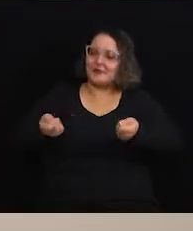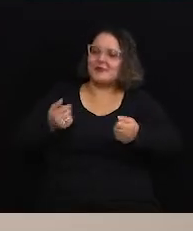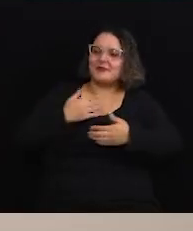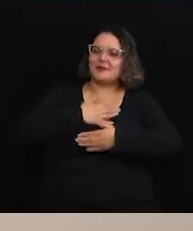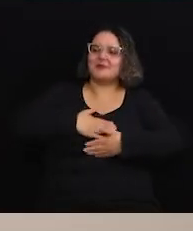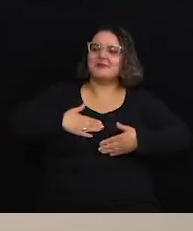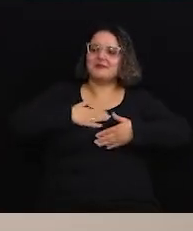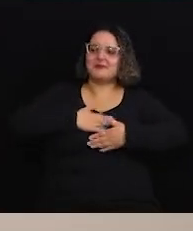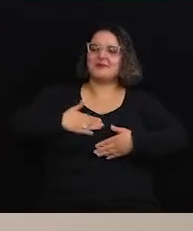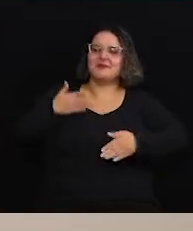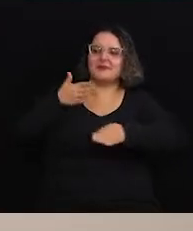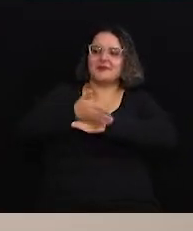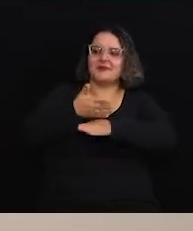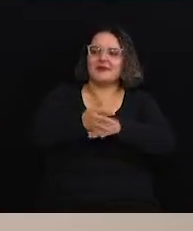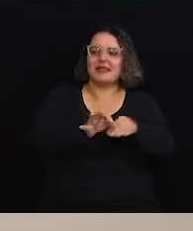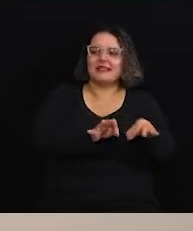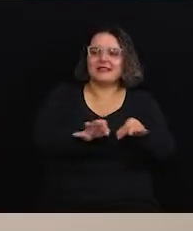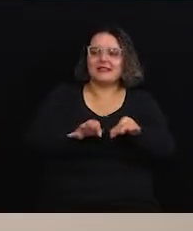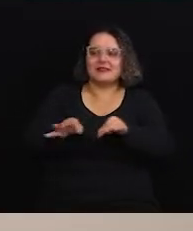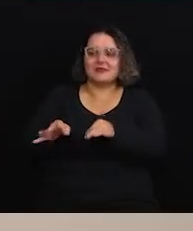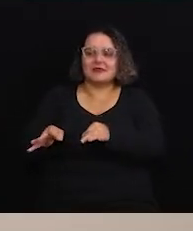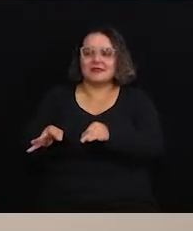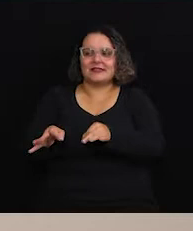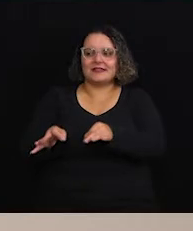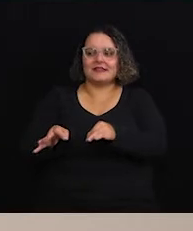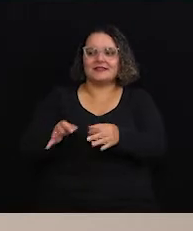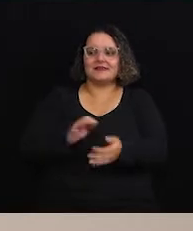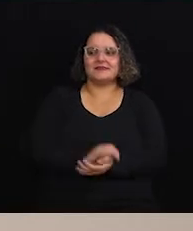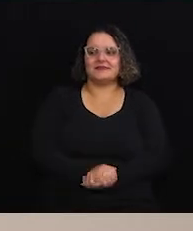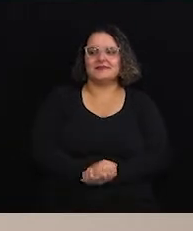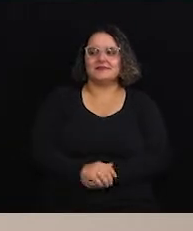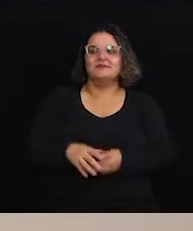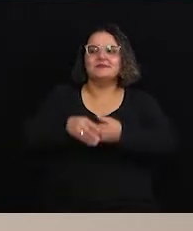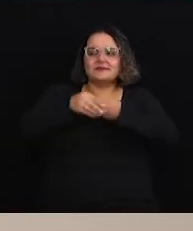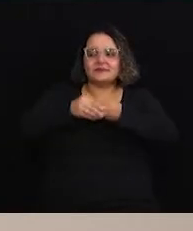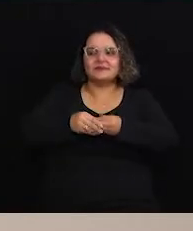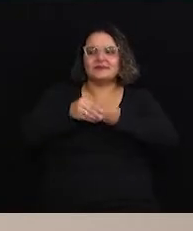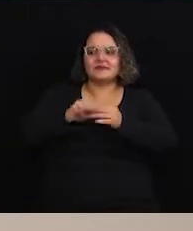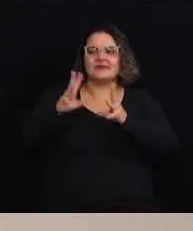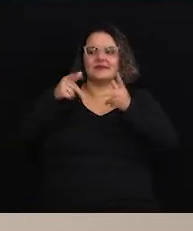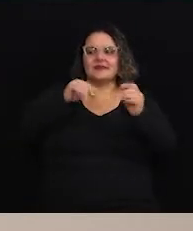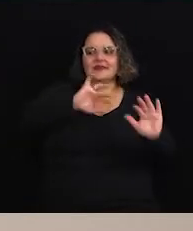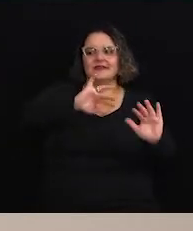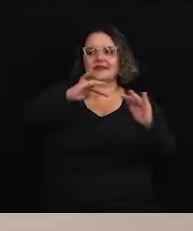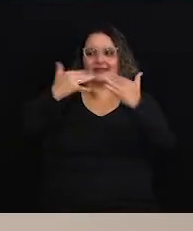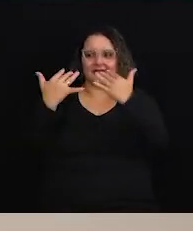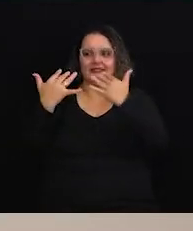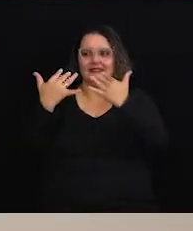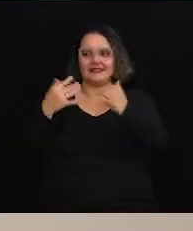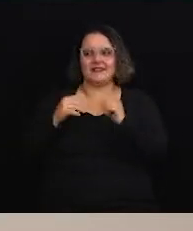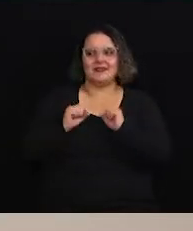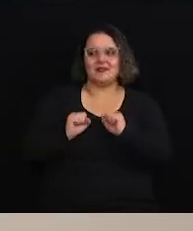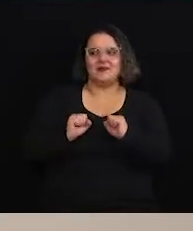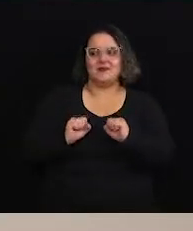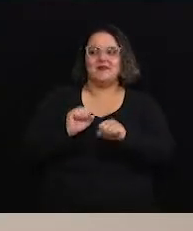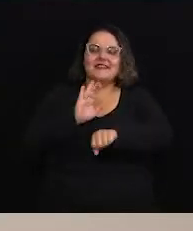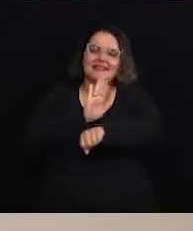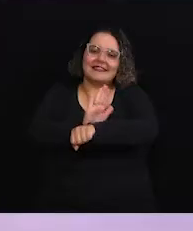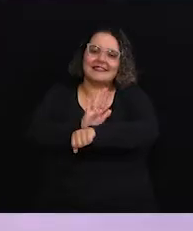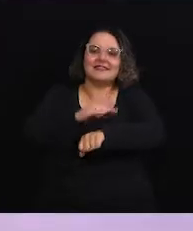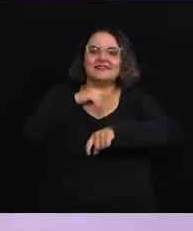estar participando desse programa. Eu queria cumprimentar todos os ouvintes e espero poder esclarecer todas as